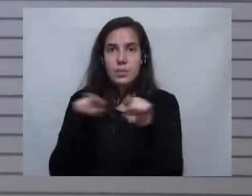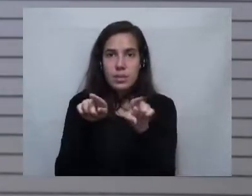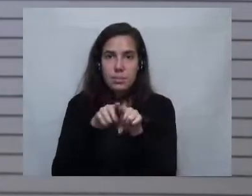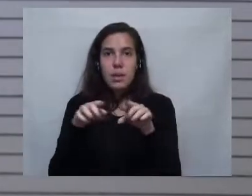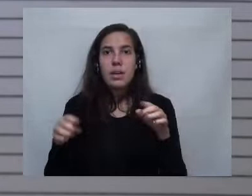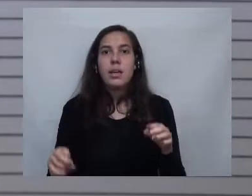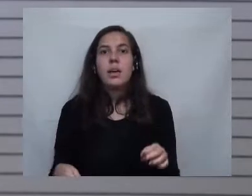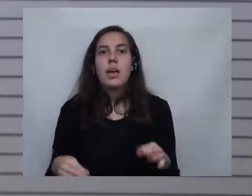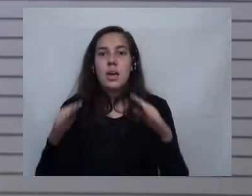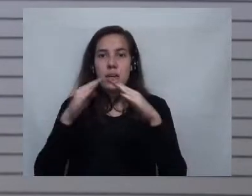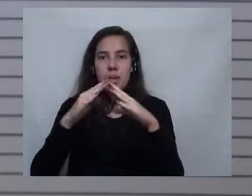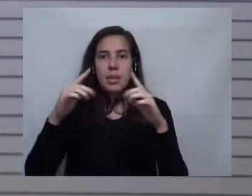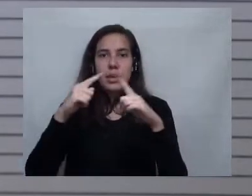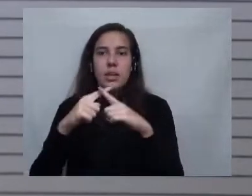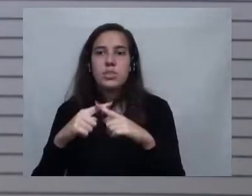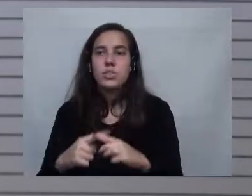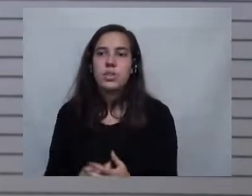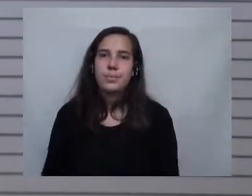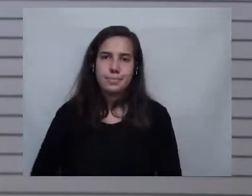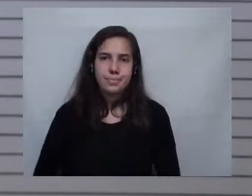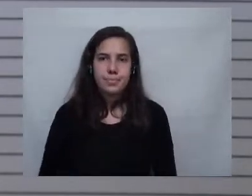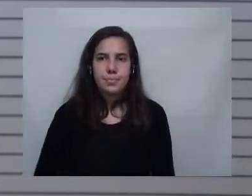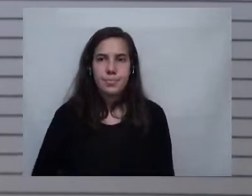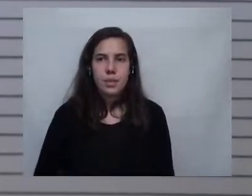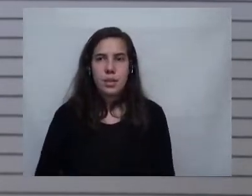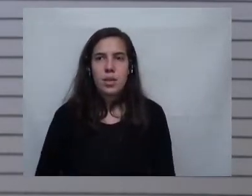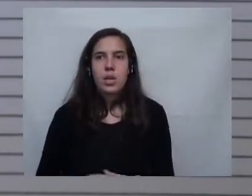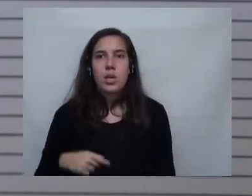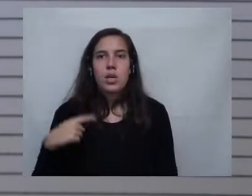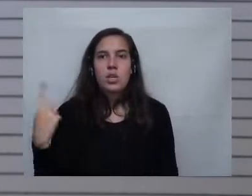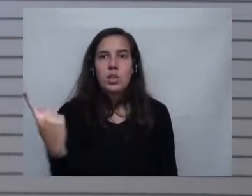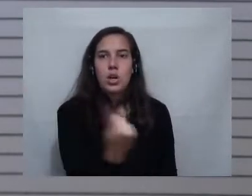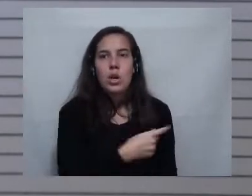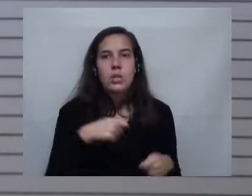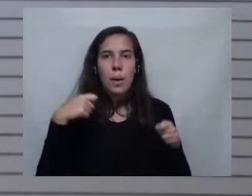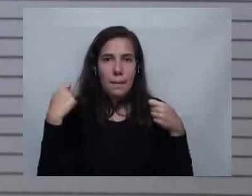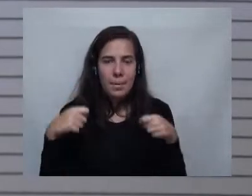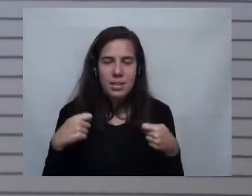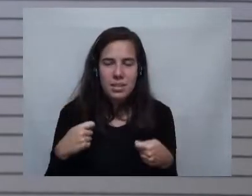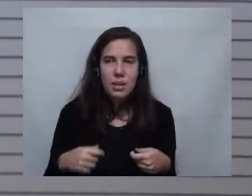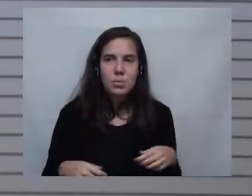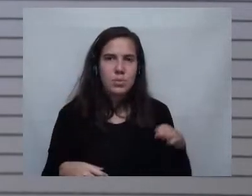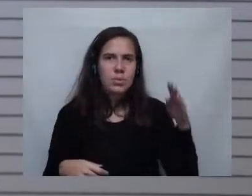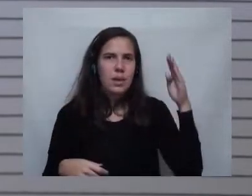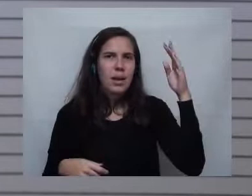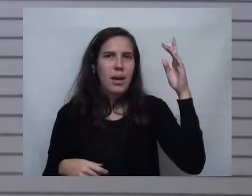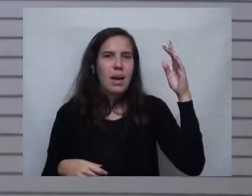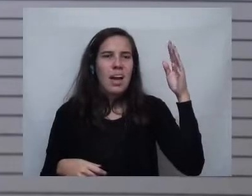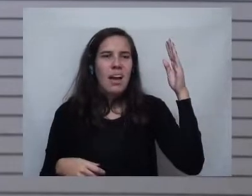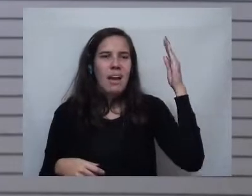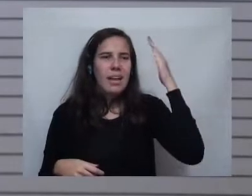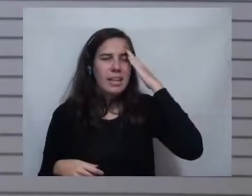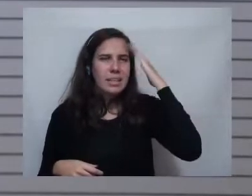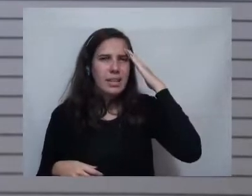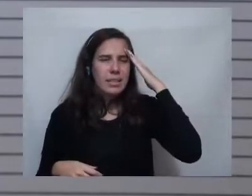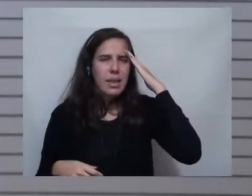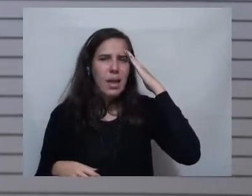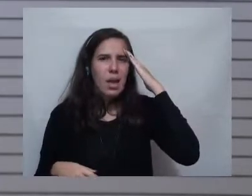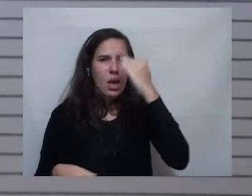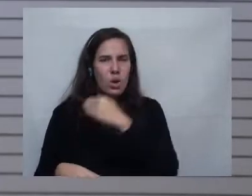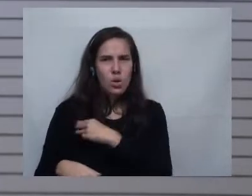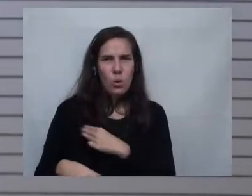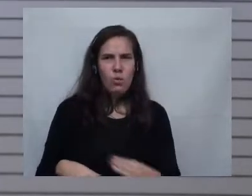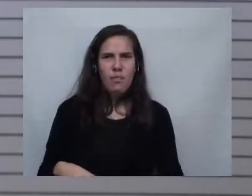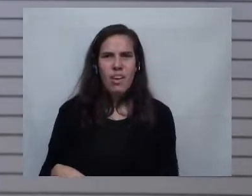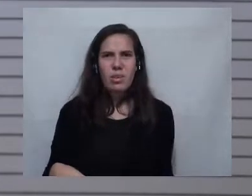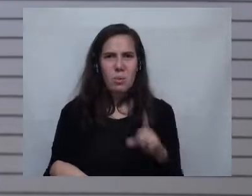Cristo É mas não um governo e ditatorial cristão